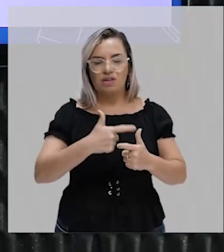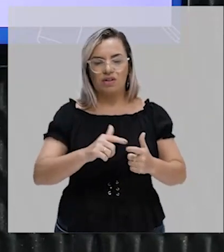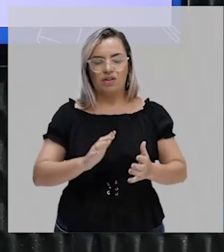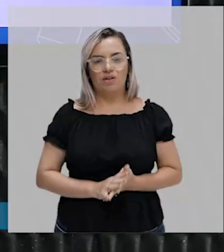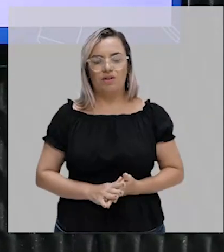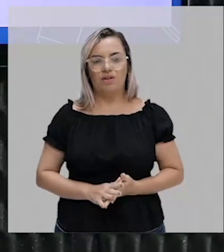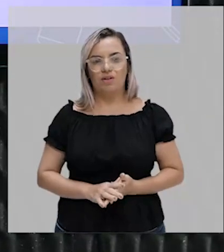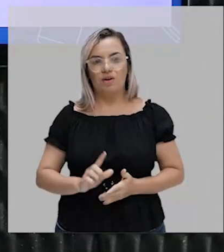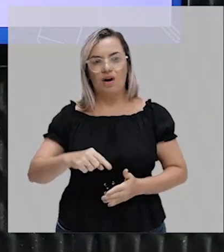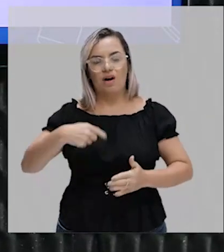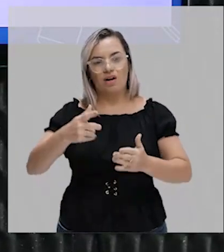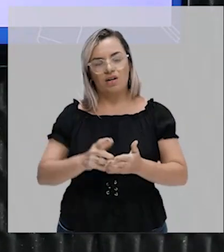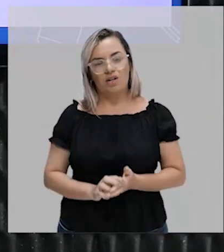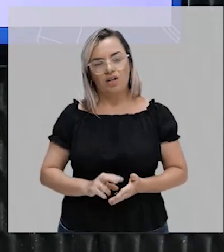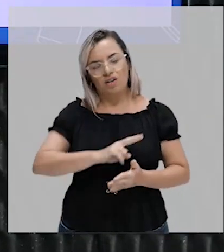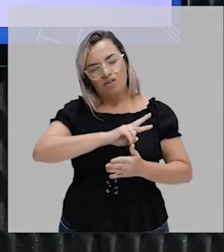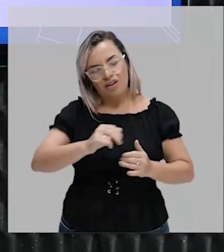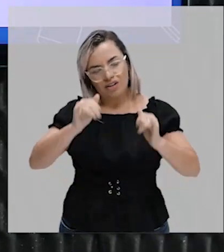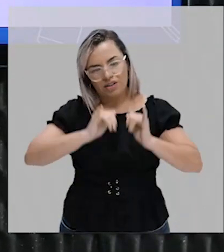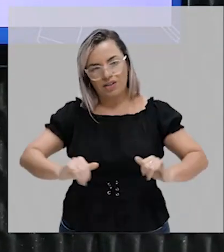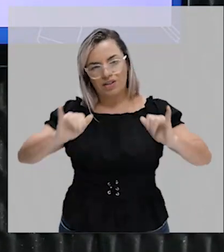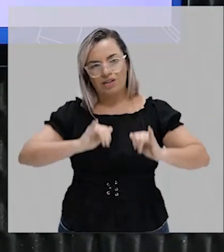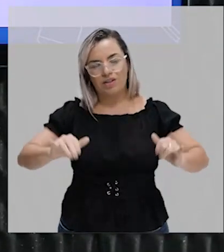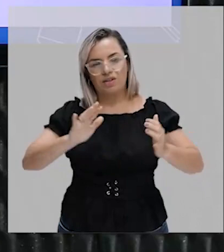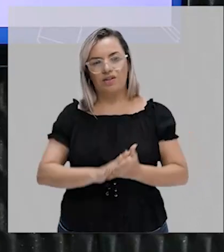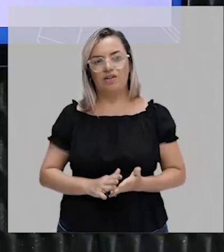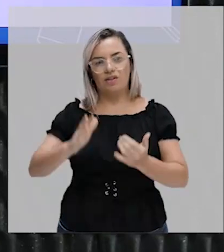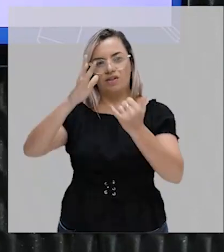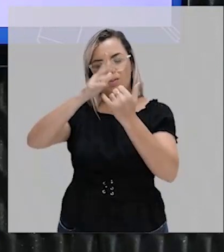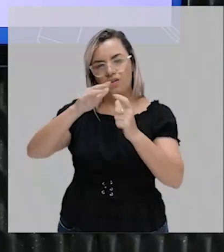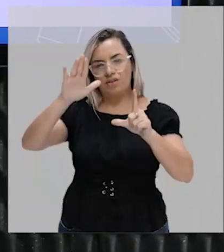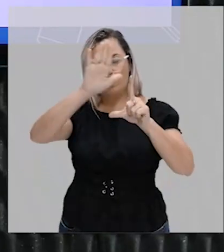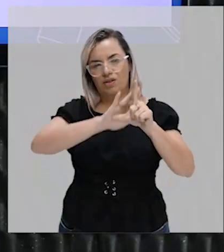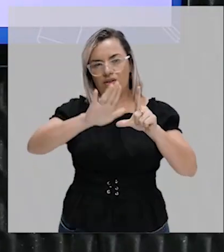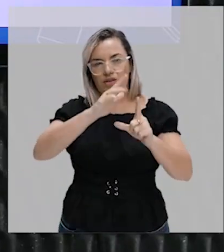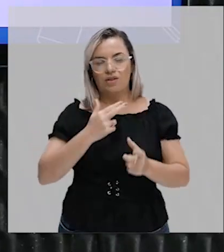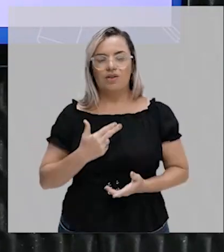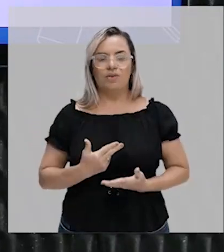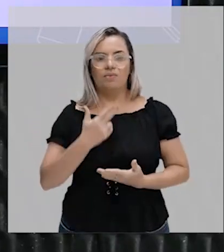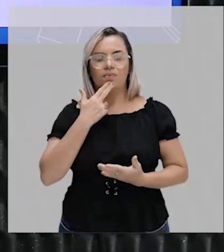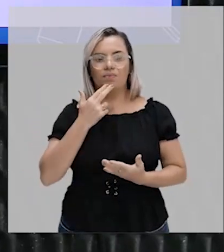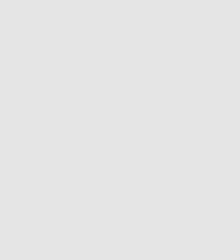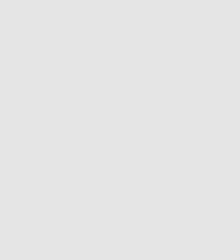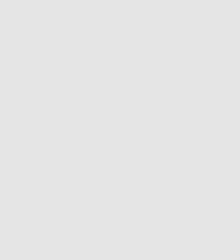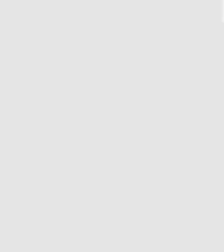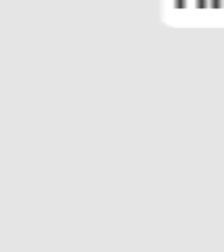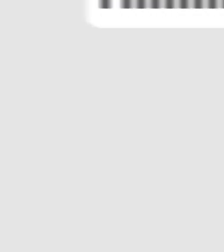aí. Para essas e outras informações, nos acompanhe na plataforma Gonçalves Dias. Valeu!